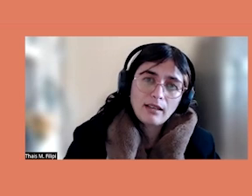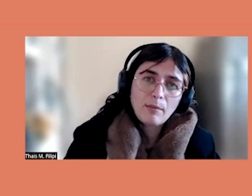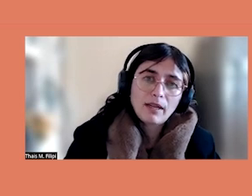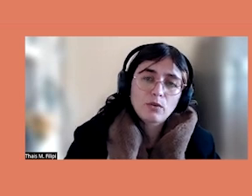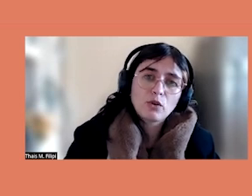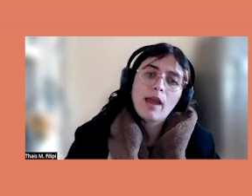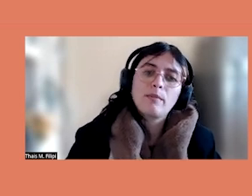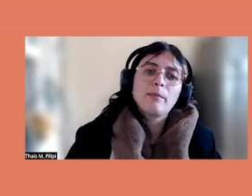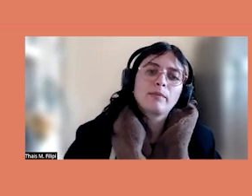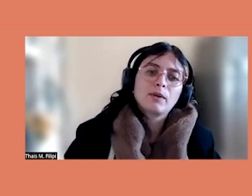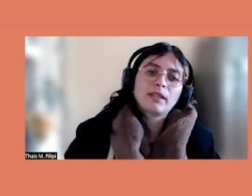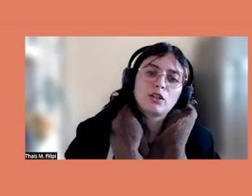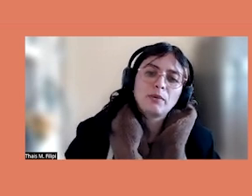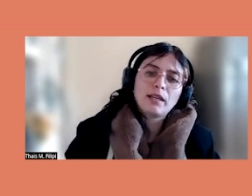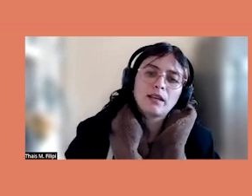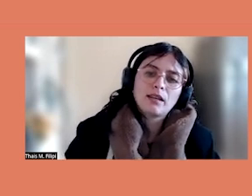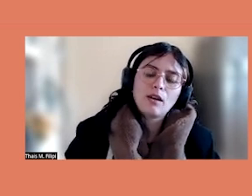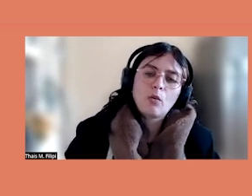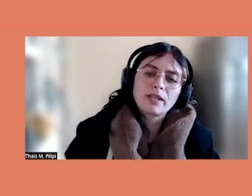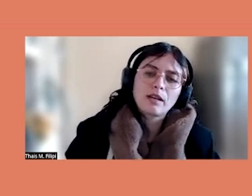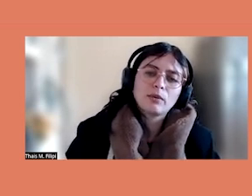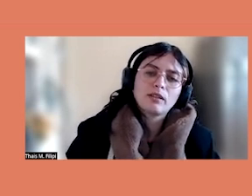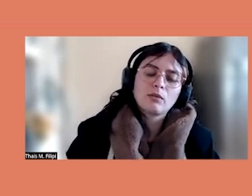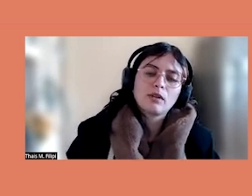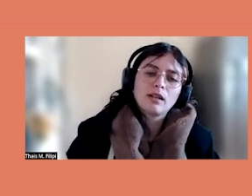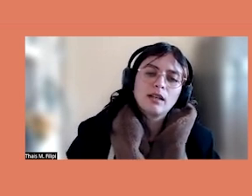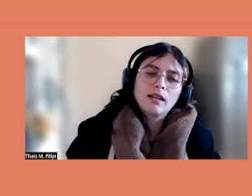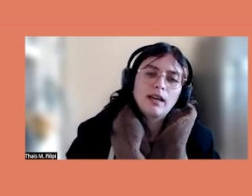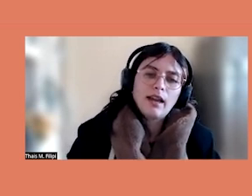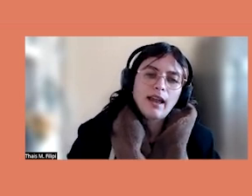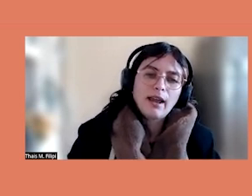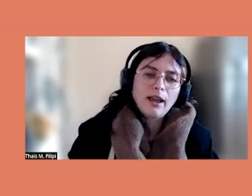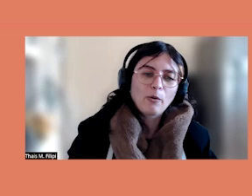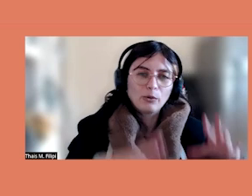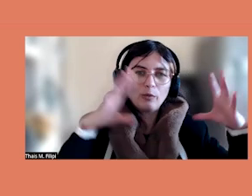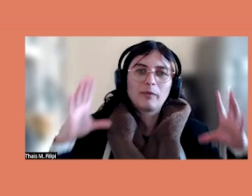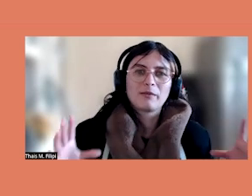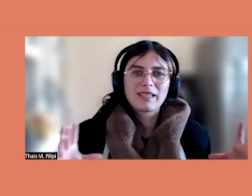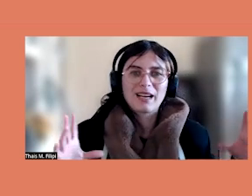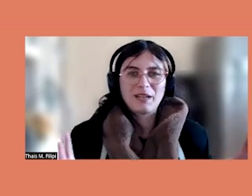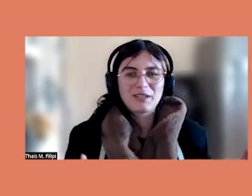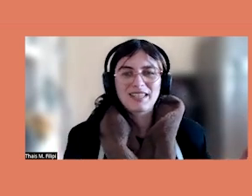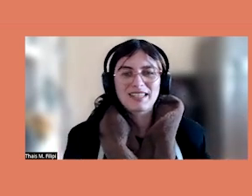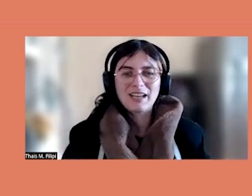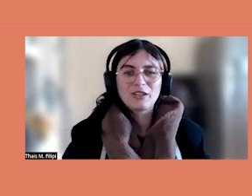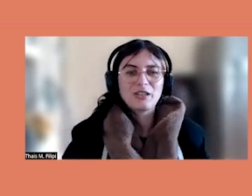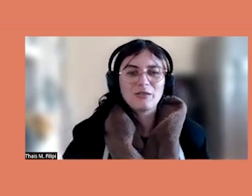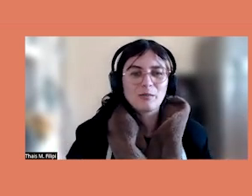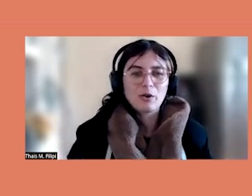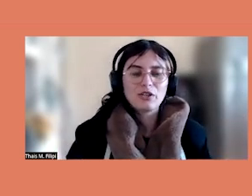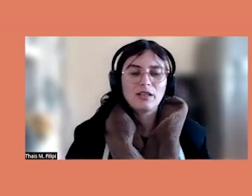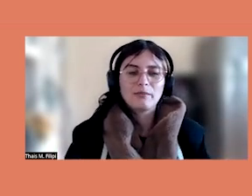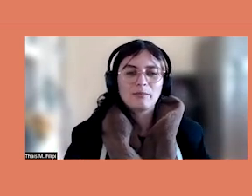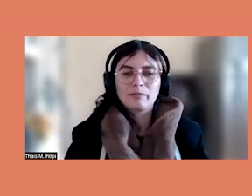integrar em aplicações web. Eu até deixei um link aqui com um exemplo, então é um globo, basicamente, esse site, e